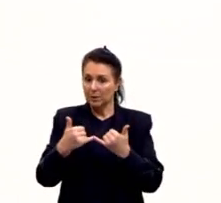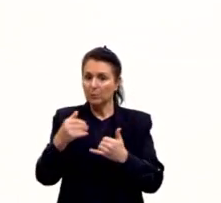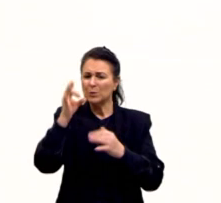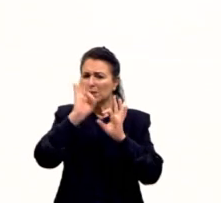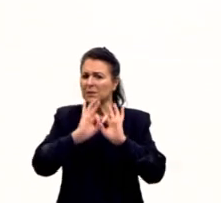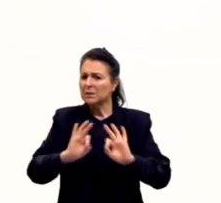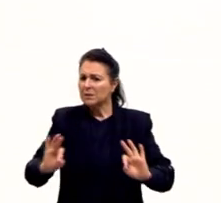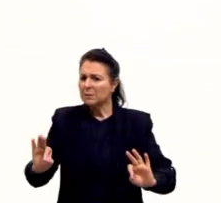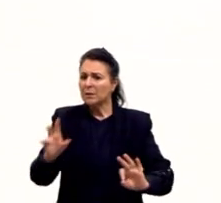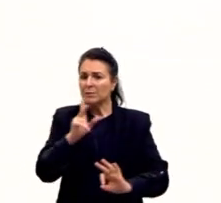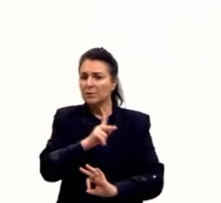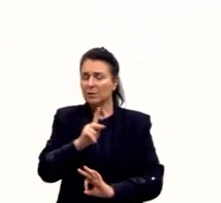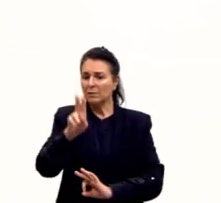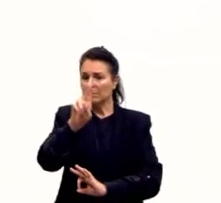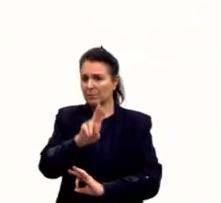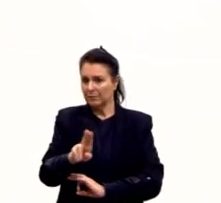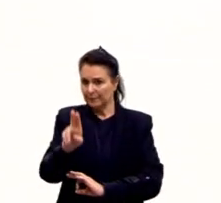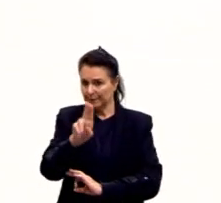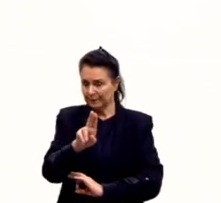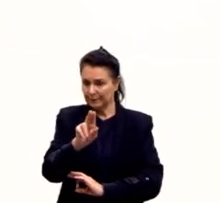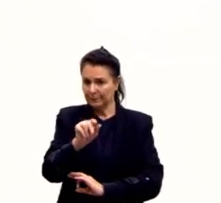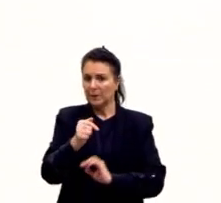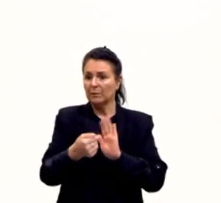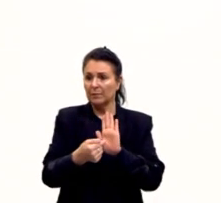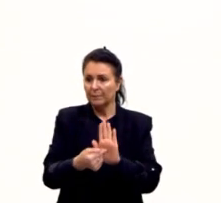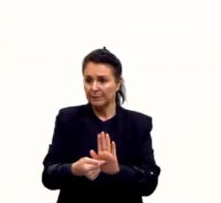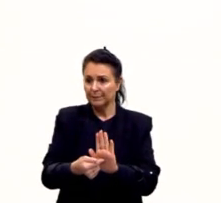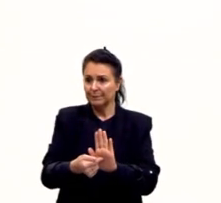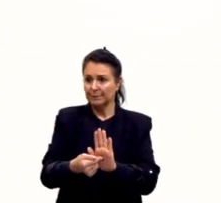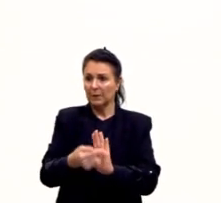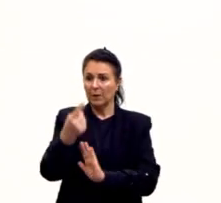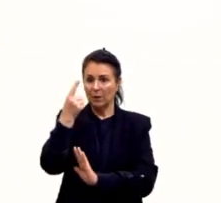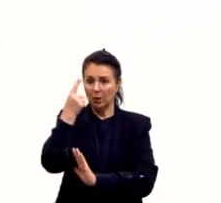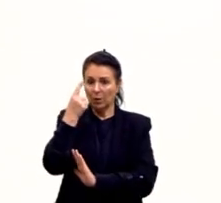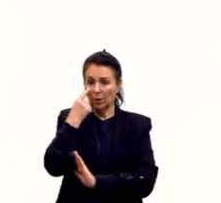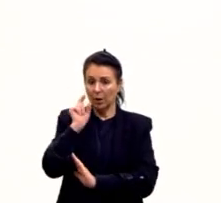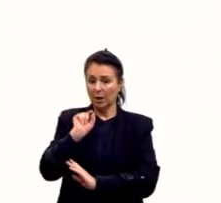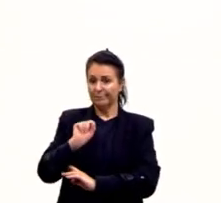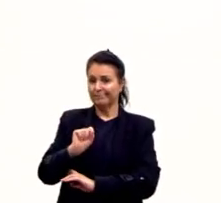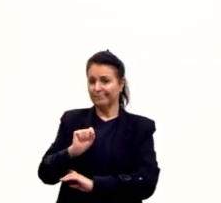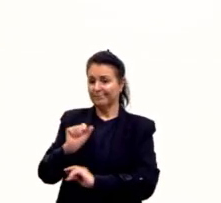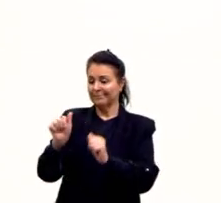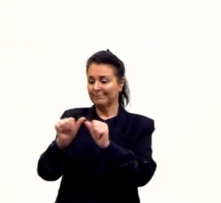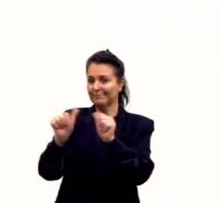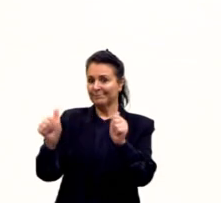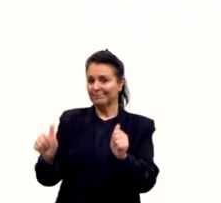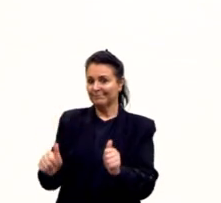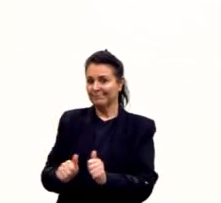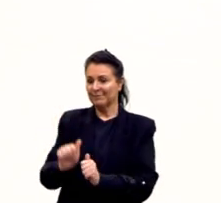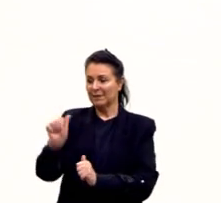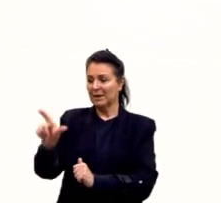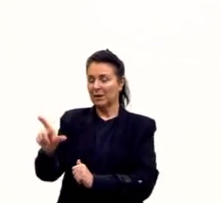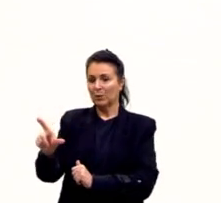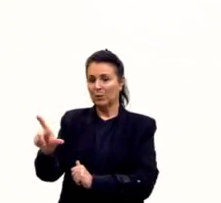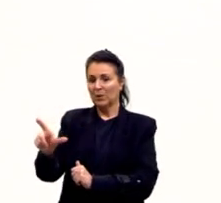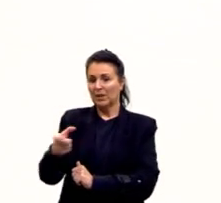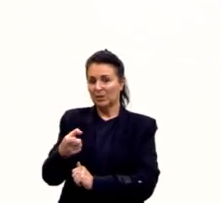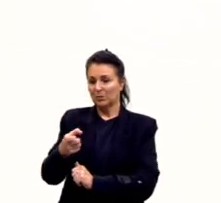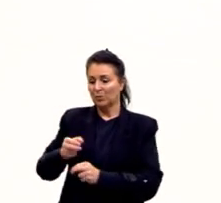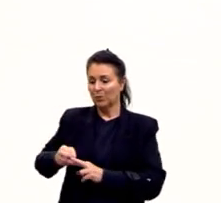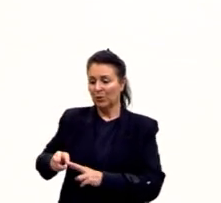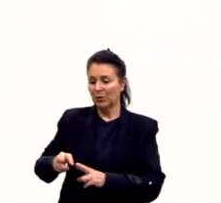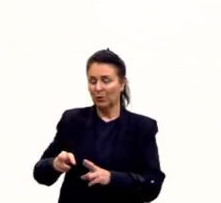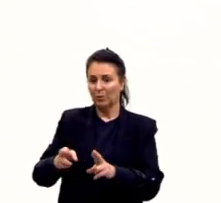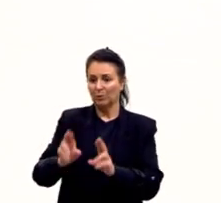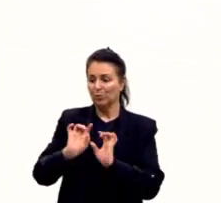simples que todo mundo já ouviu falar que é o quê e no rio na